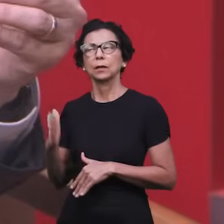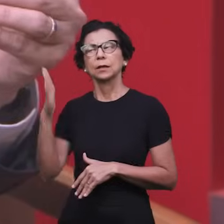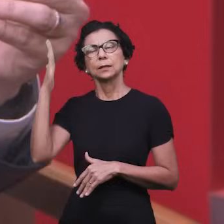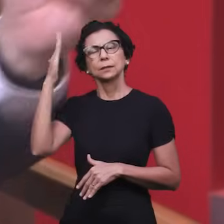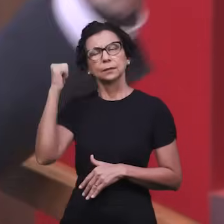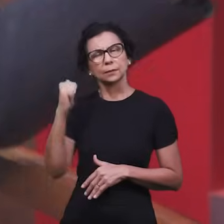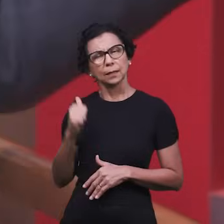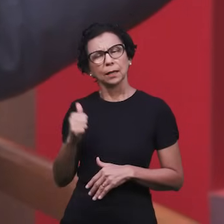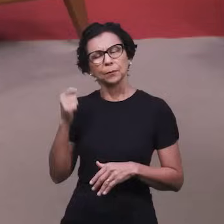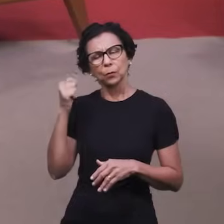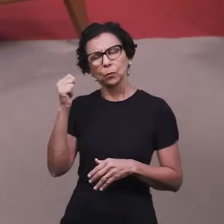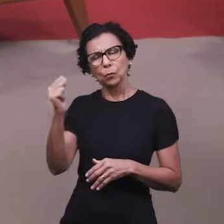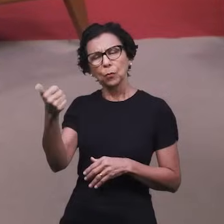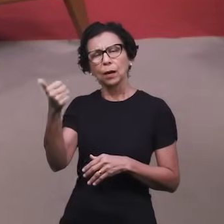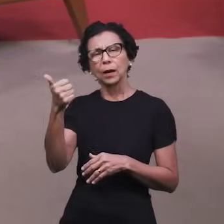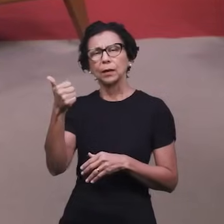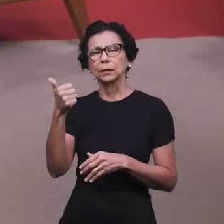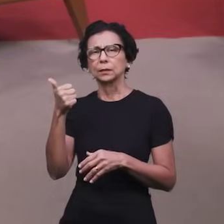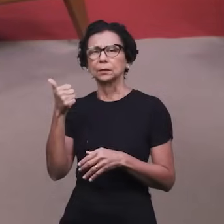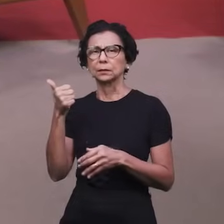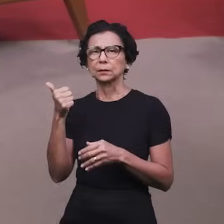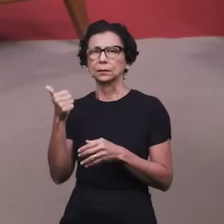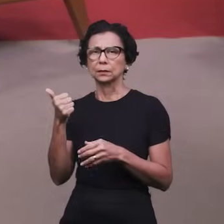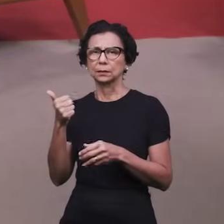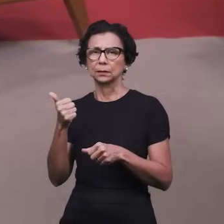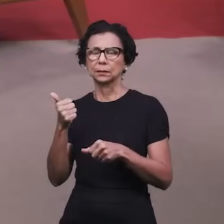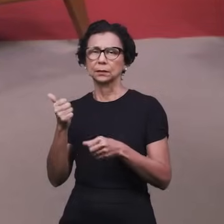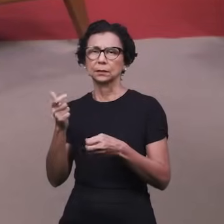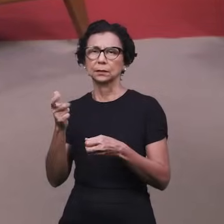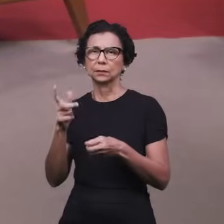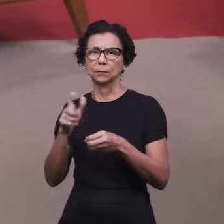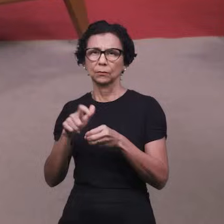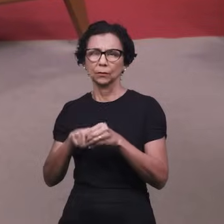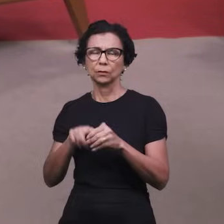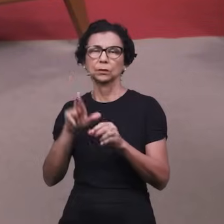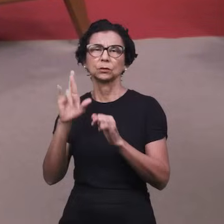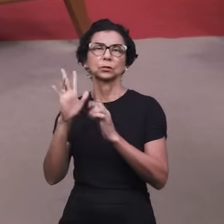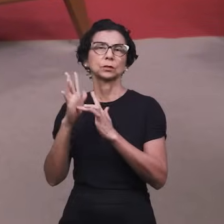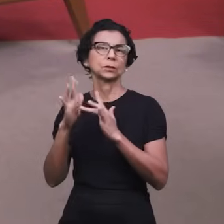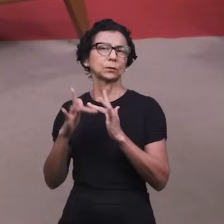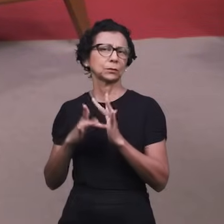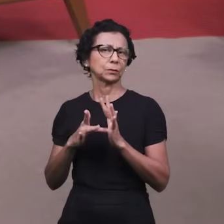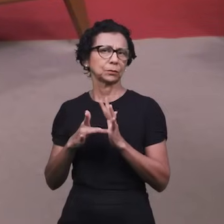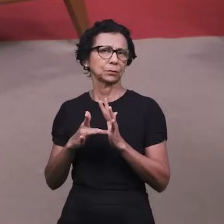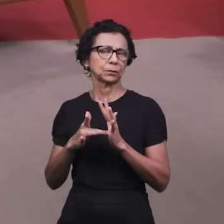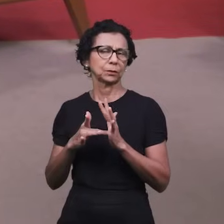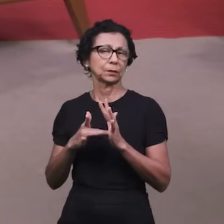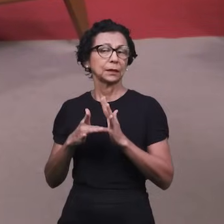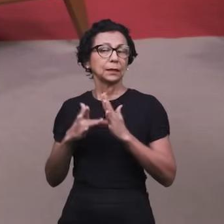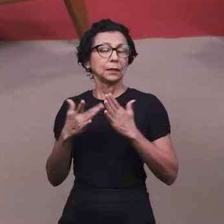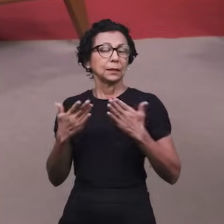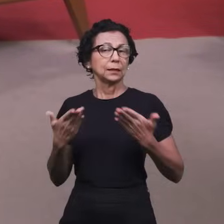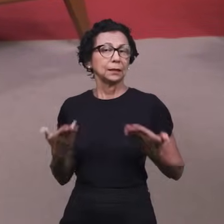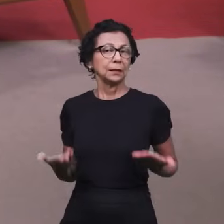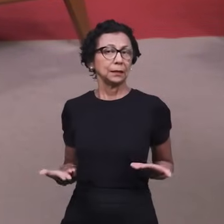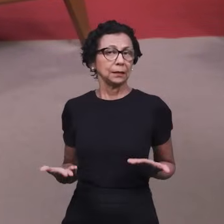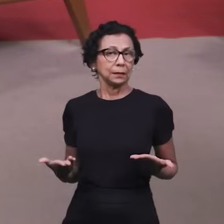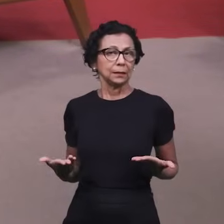vai voltar. Então a igreja está subindo. Obviamente, Josias, a subida